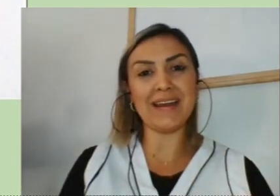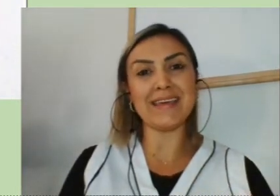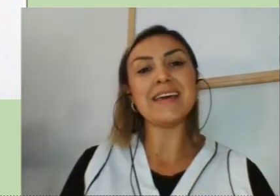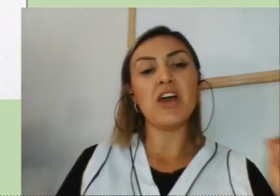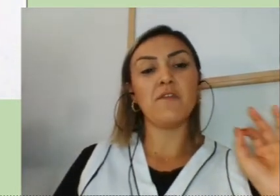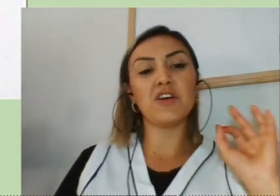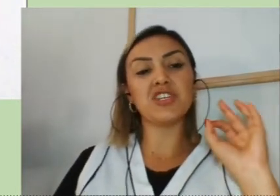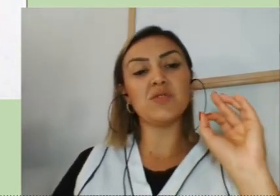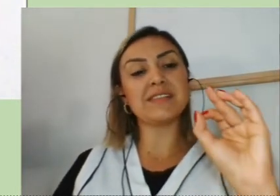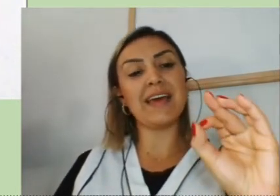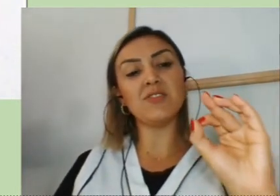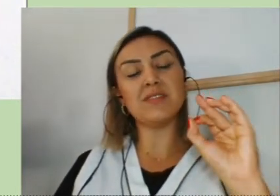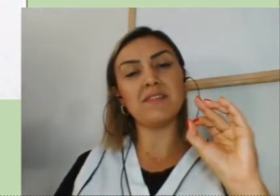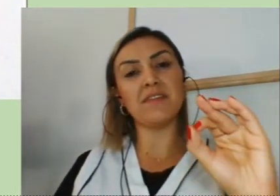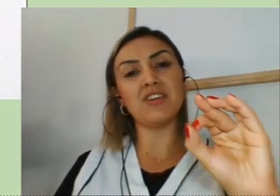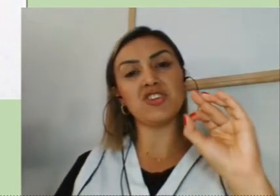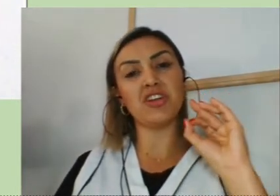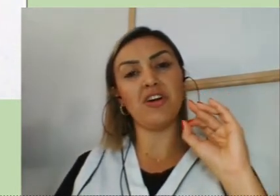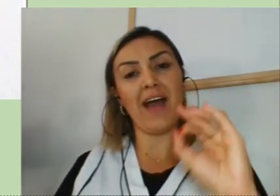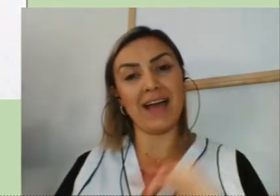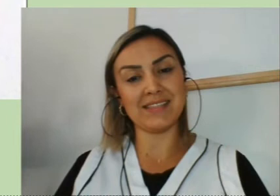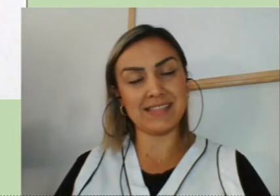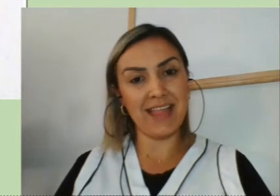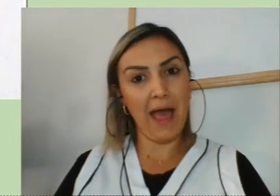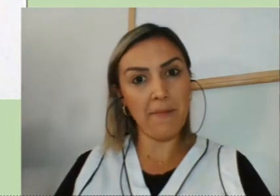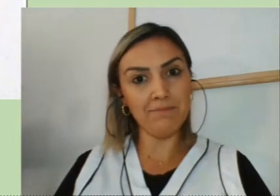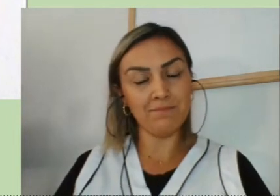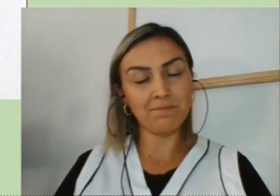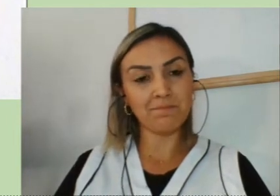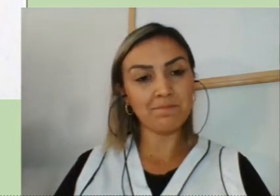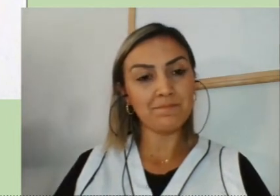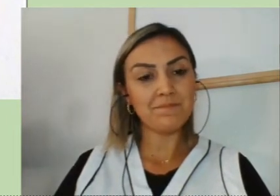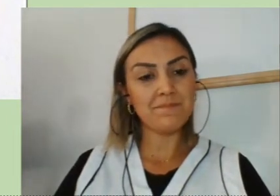fatura ali. Foi de 220 kW, tá?